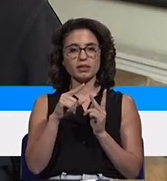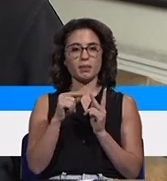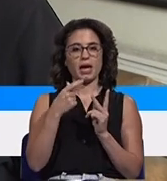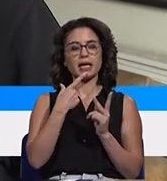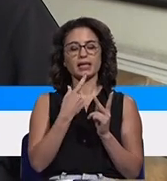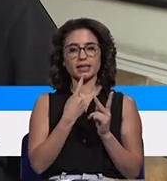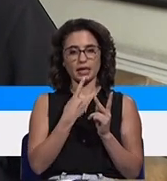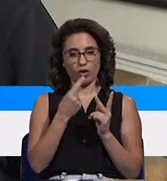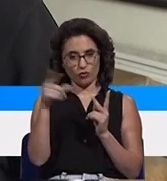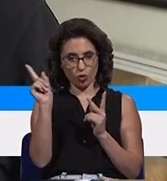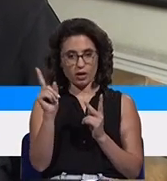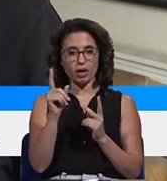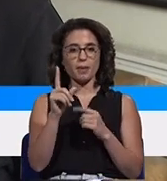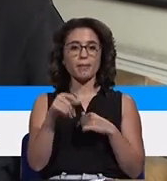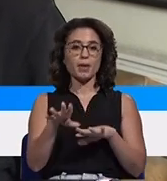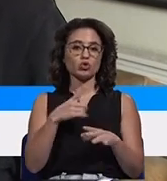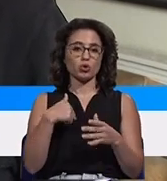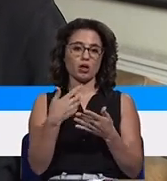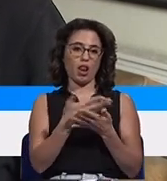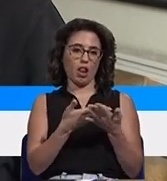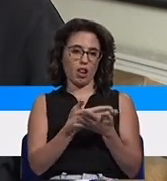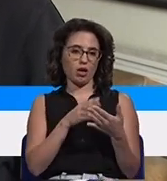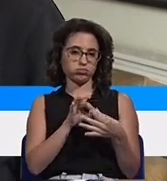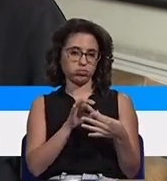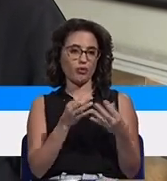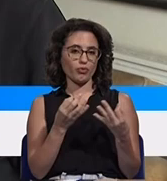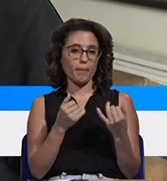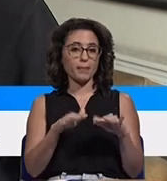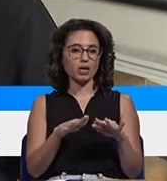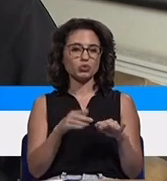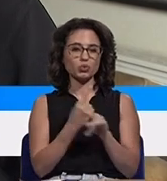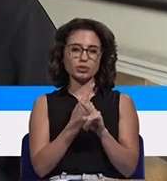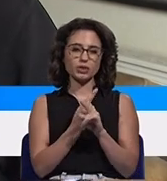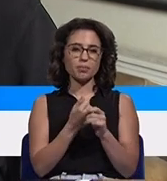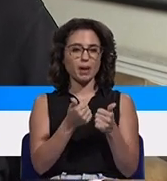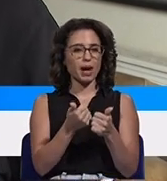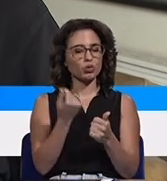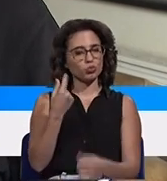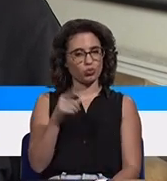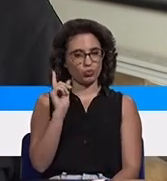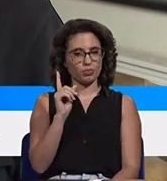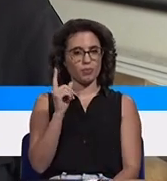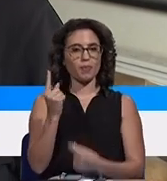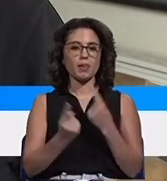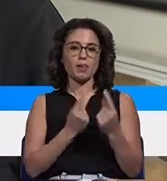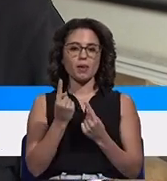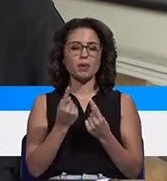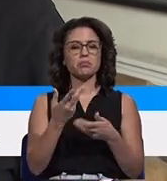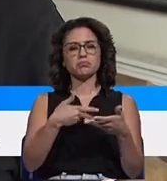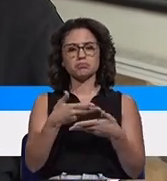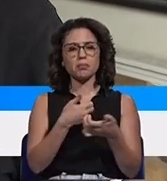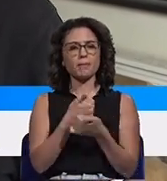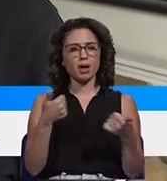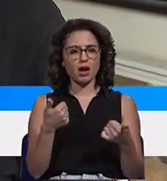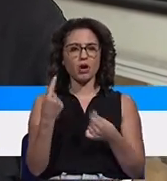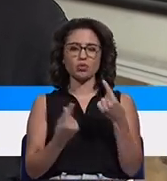pessoas com quem a gente lidou, e mesmo assim nem tudo saiu bem. Houve alguns que se deram bem, outros não se deram